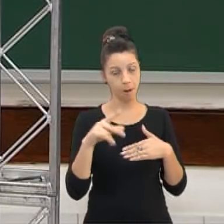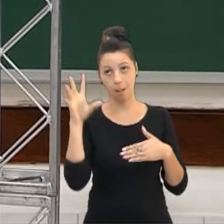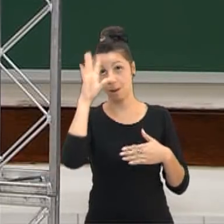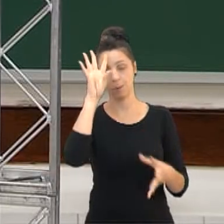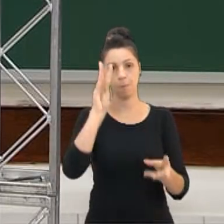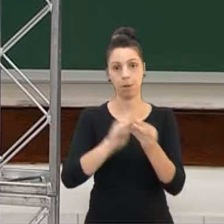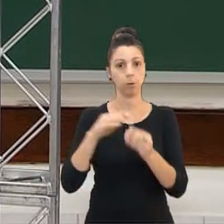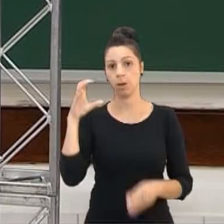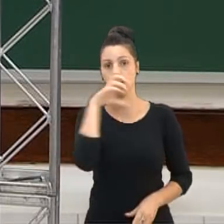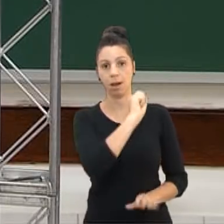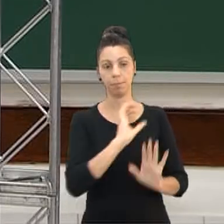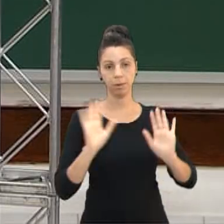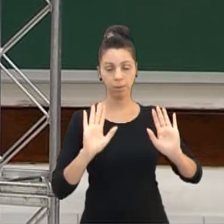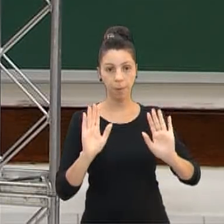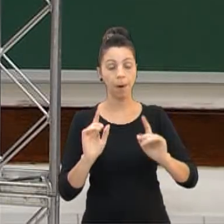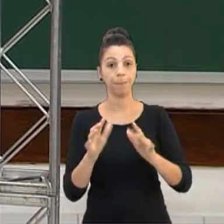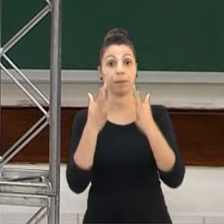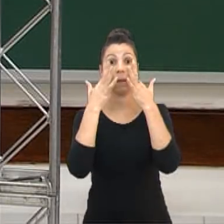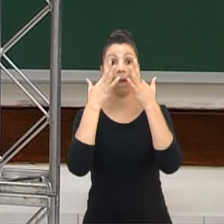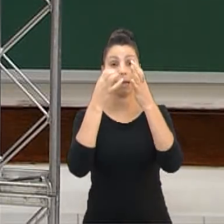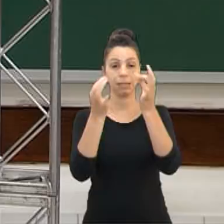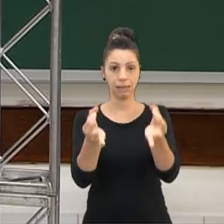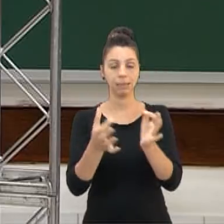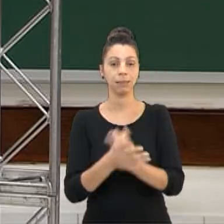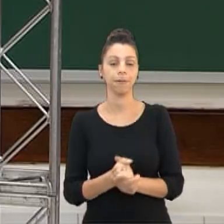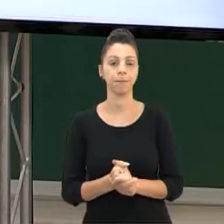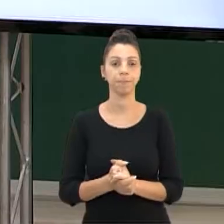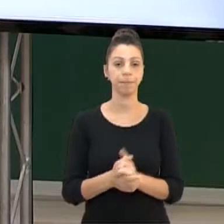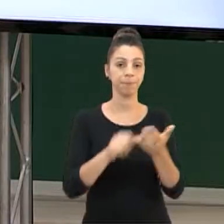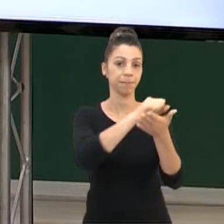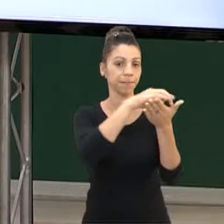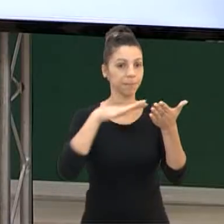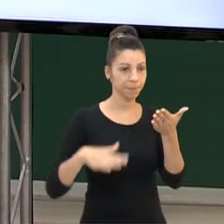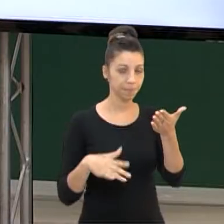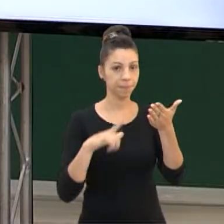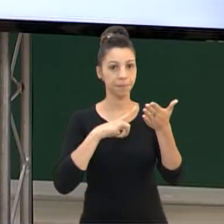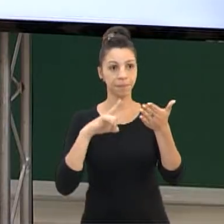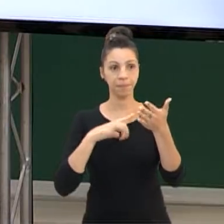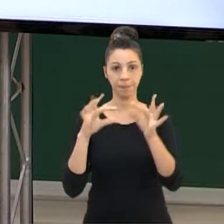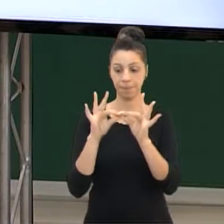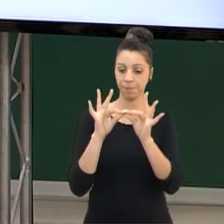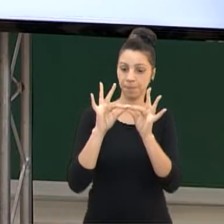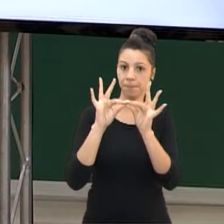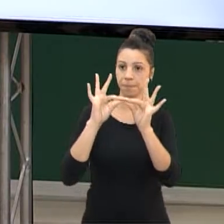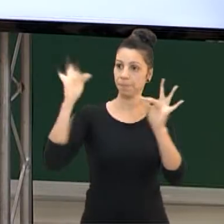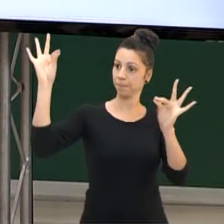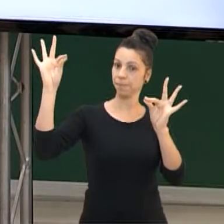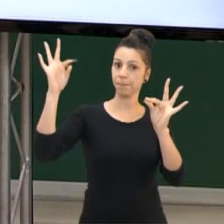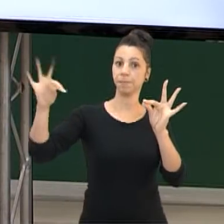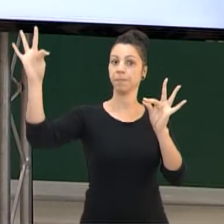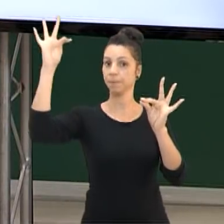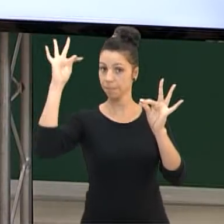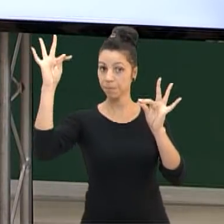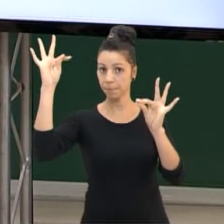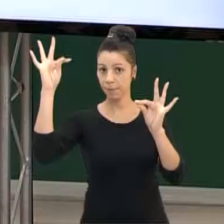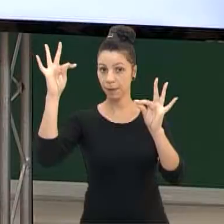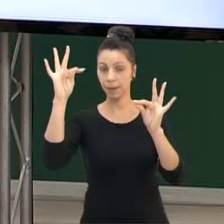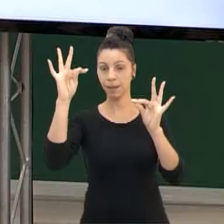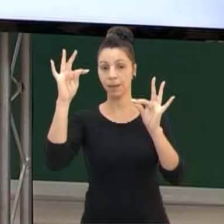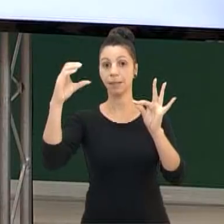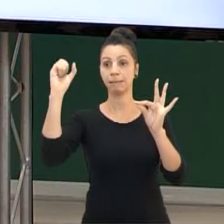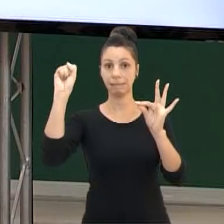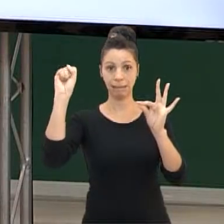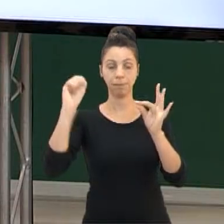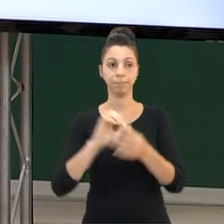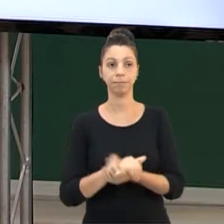tão rápido. Olha só, presta atenção. O exercício, ele me deu uma reta secante, ok? Essa